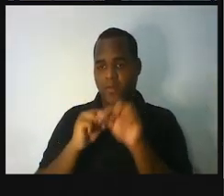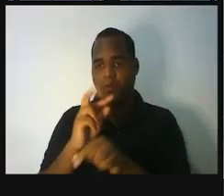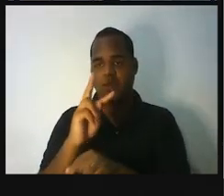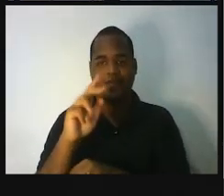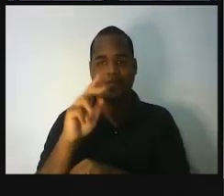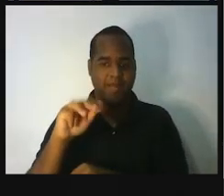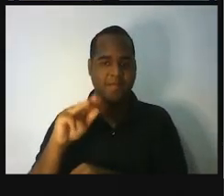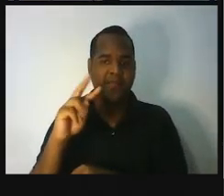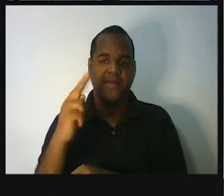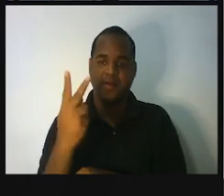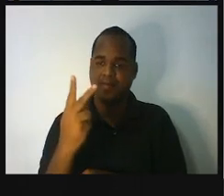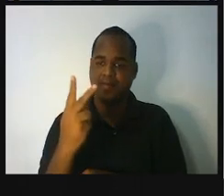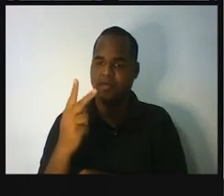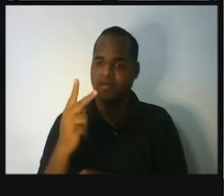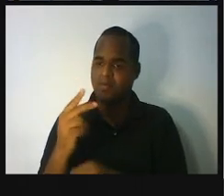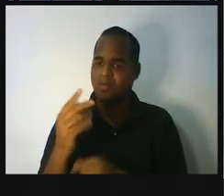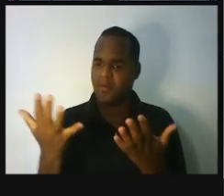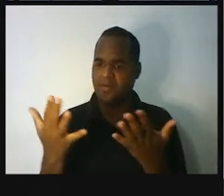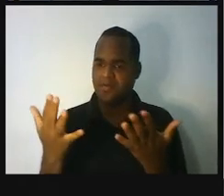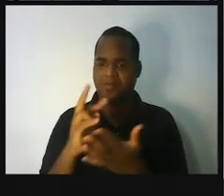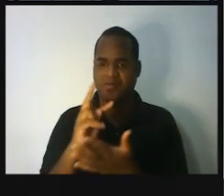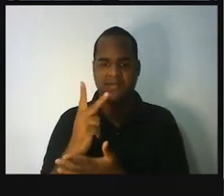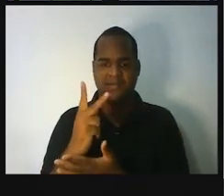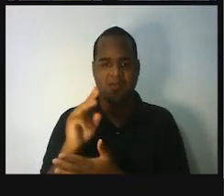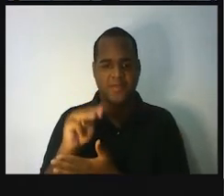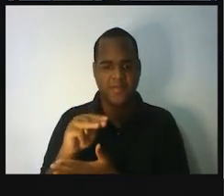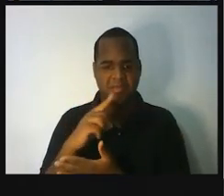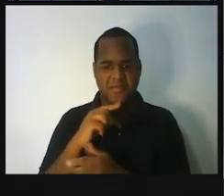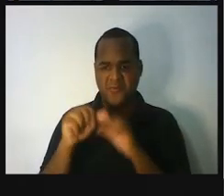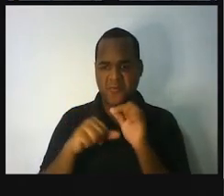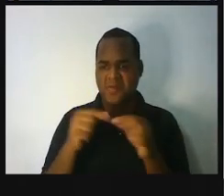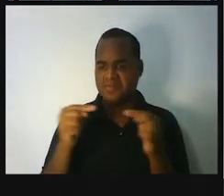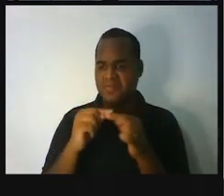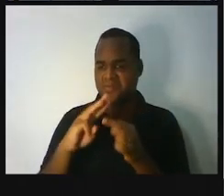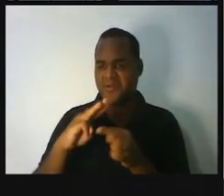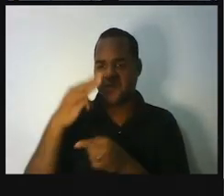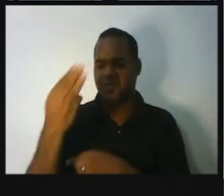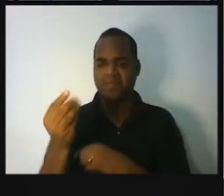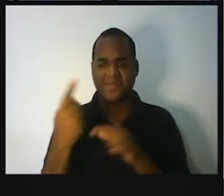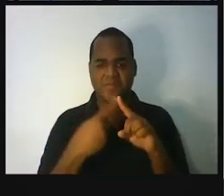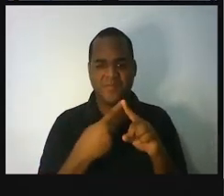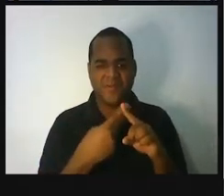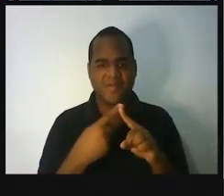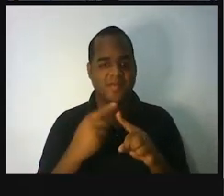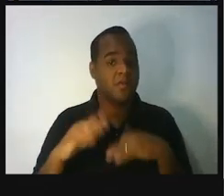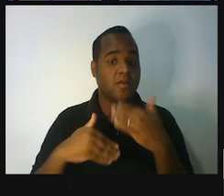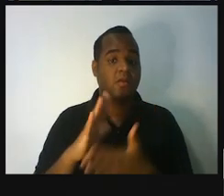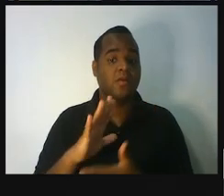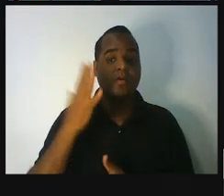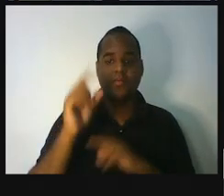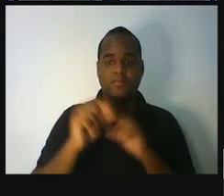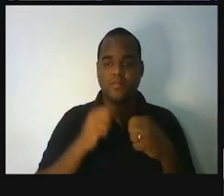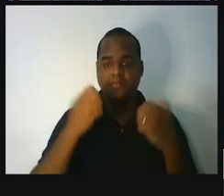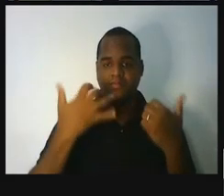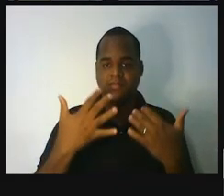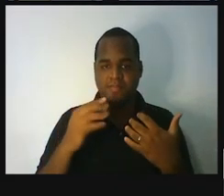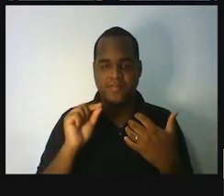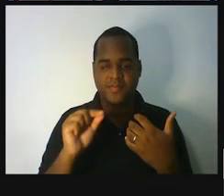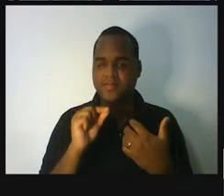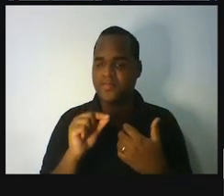em quilômetro cúbico virou 26 hectômetros cúbicos. O que é que aconteceu aí? Com